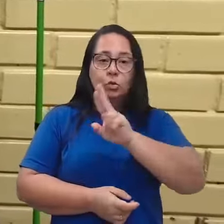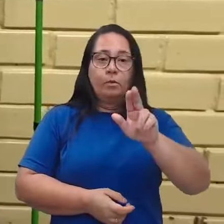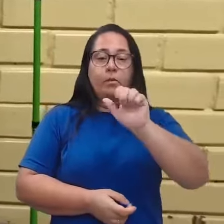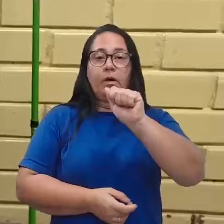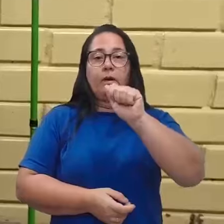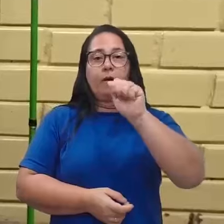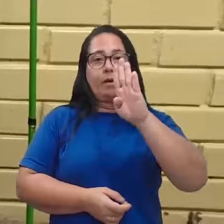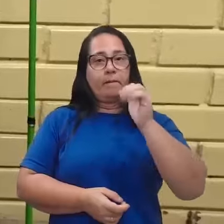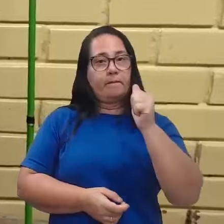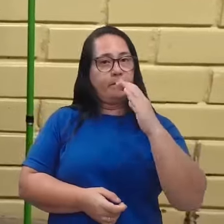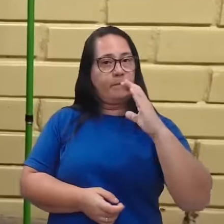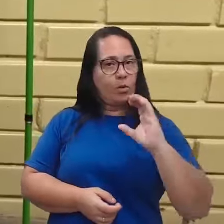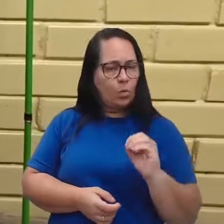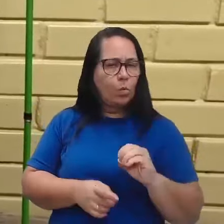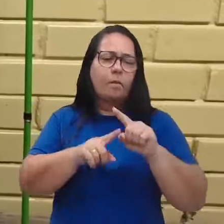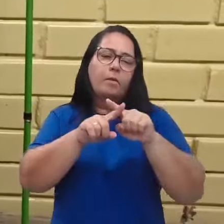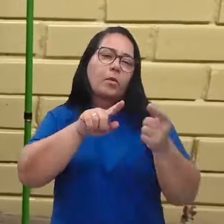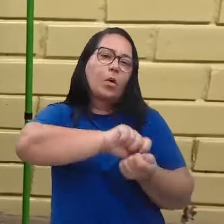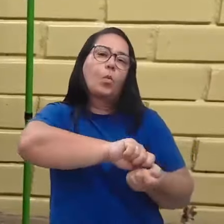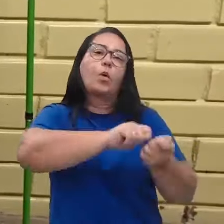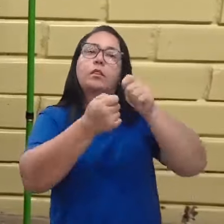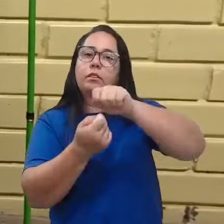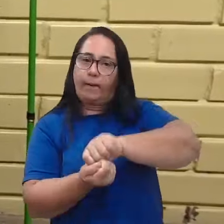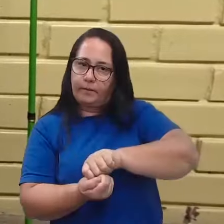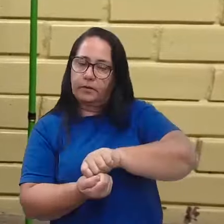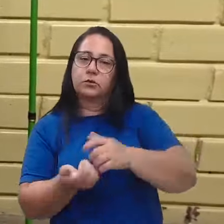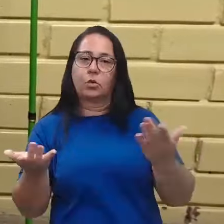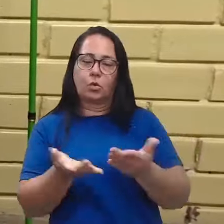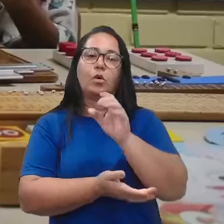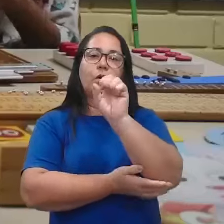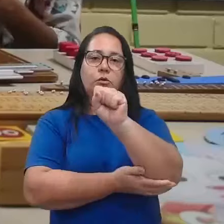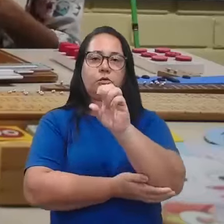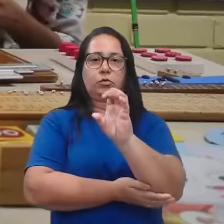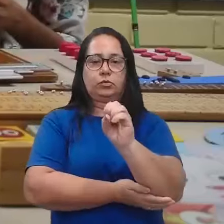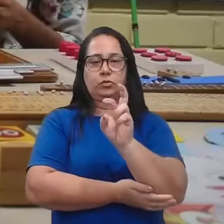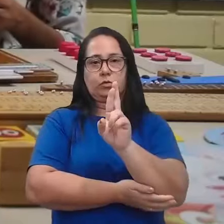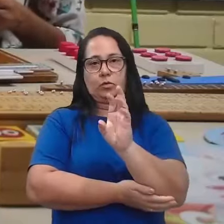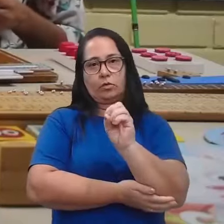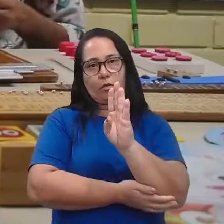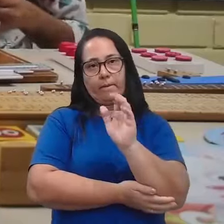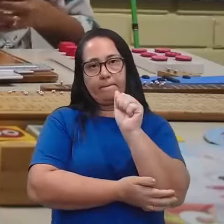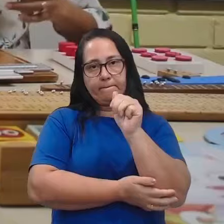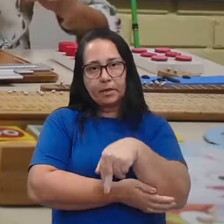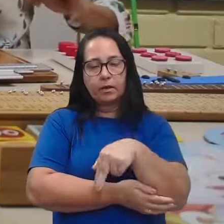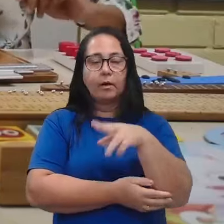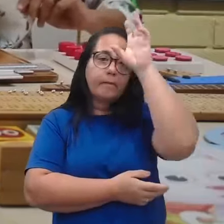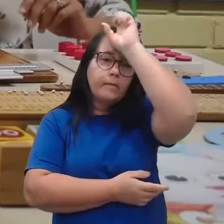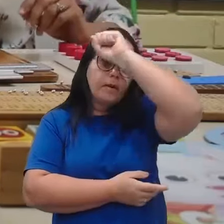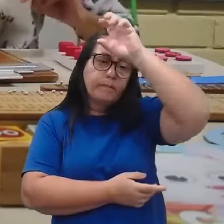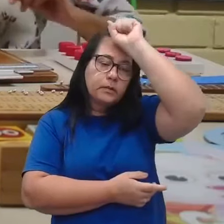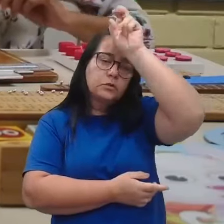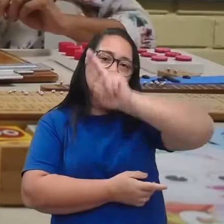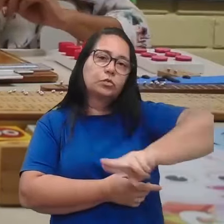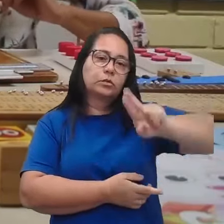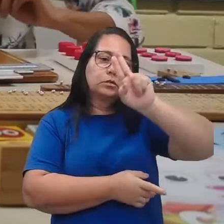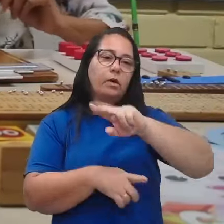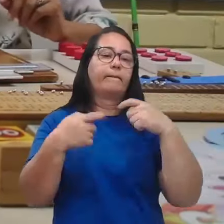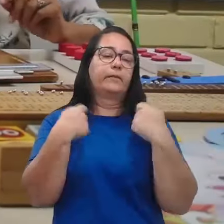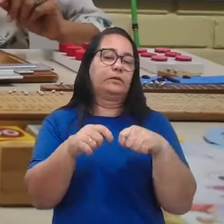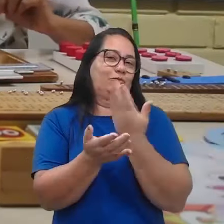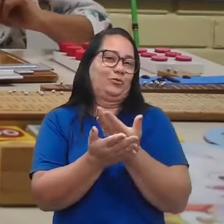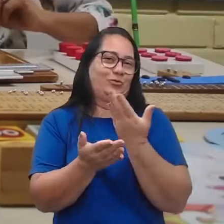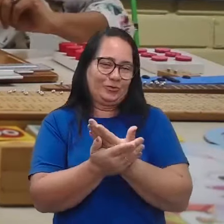uma forma, é uma adaptação do ábaco. Ah, que interessante. Esse aqui é o sorobano. Muito legal. Olha, eu para aprender a usar isso aqui, eu tenho que parar para ajudar um pouquinho.